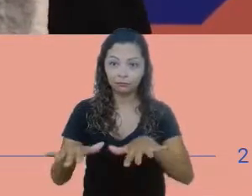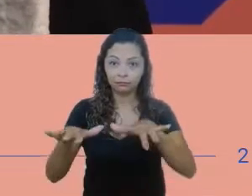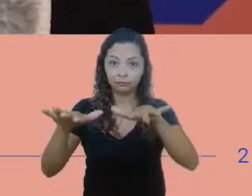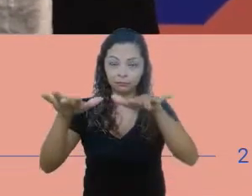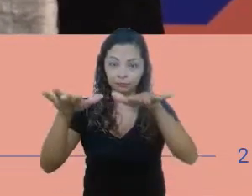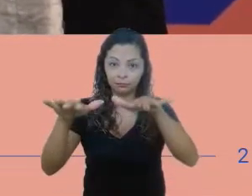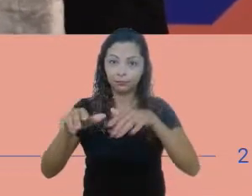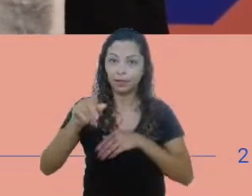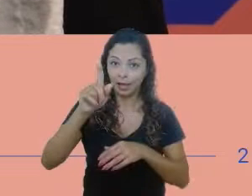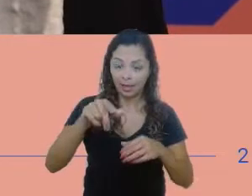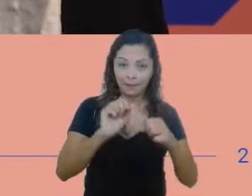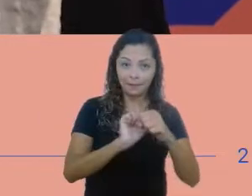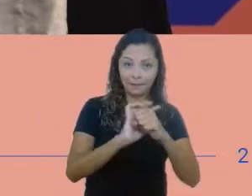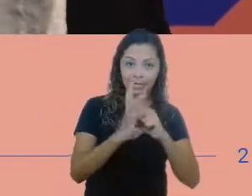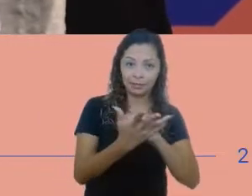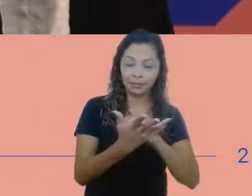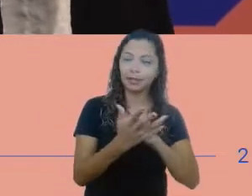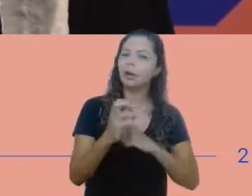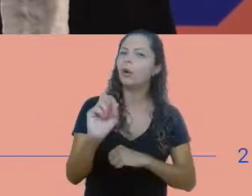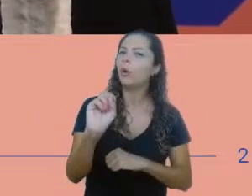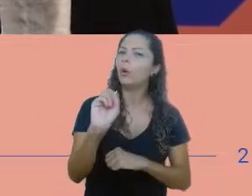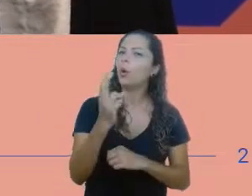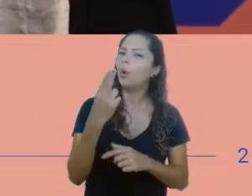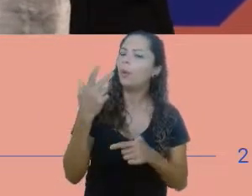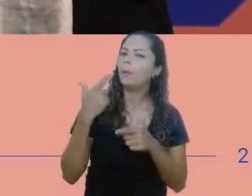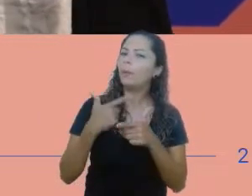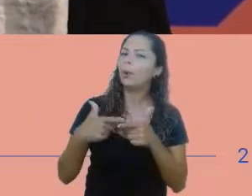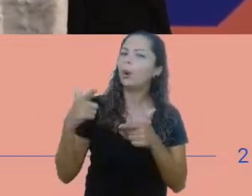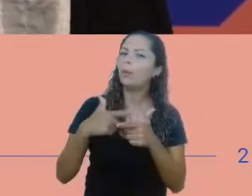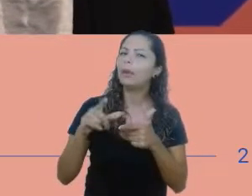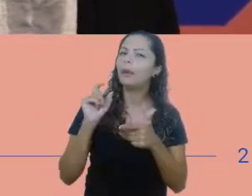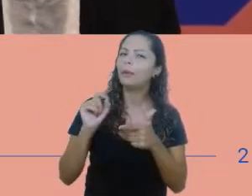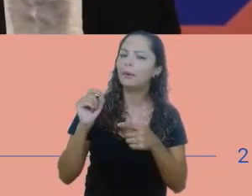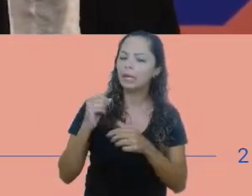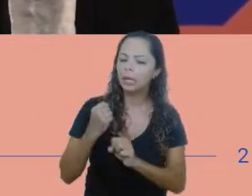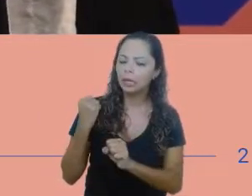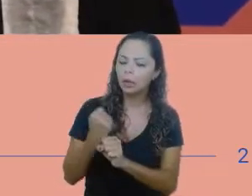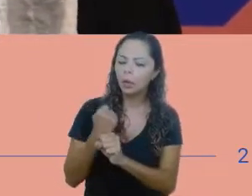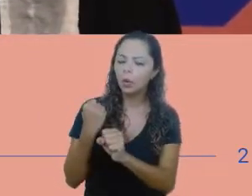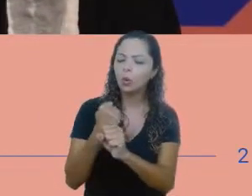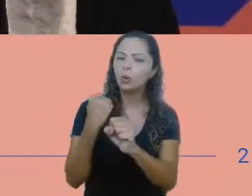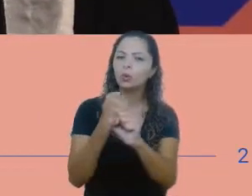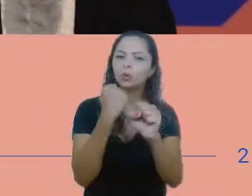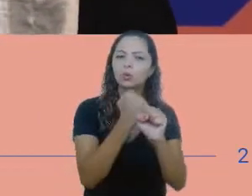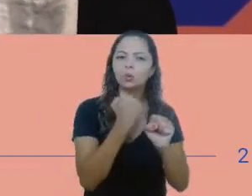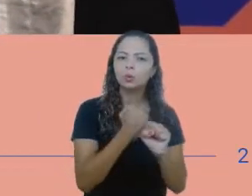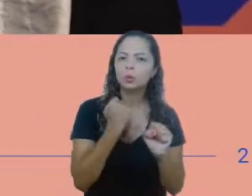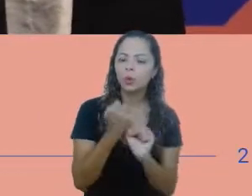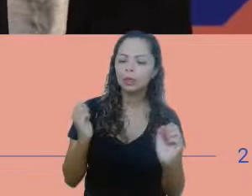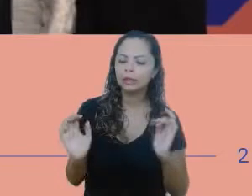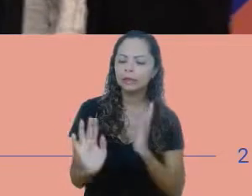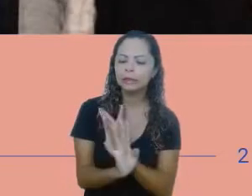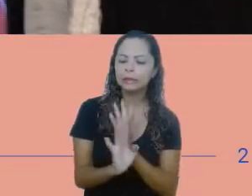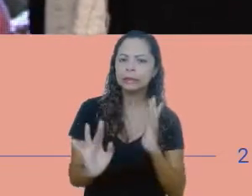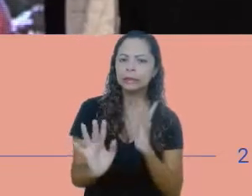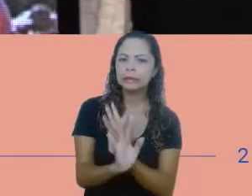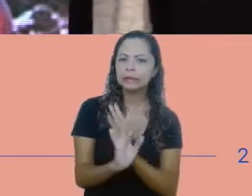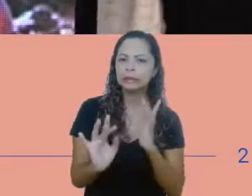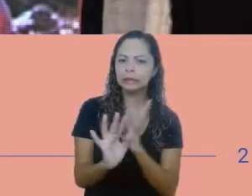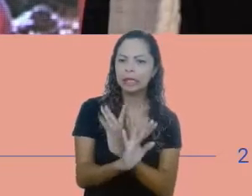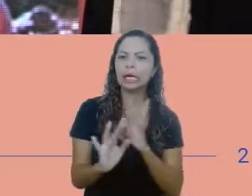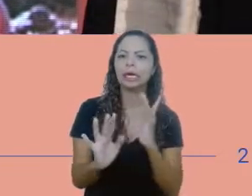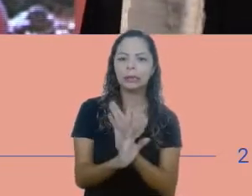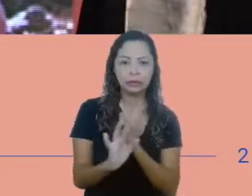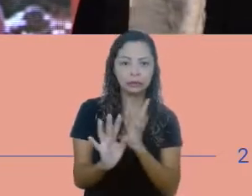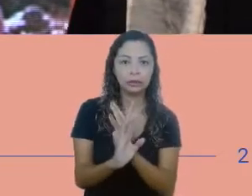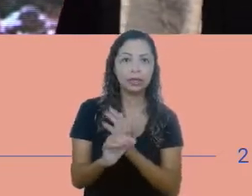problema de planejamento Urbano e como nós estamos construindo as nossas cidades para elas serem realmente resilientes